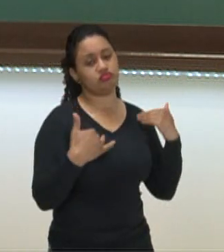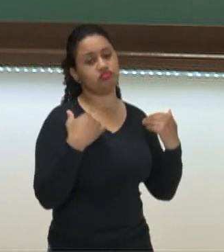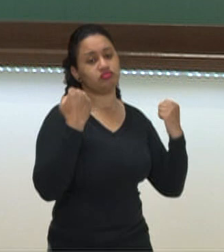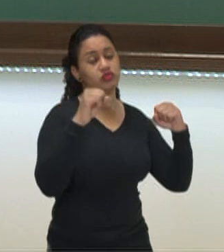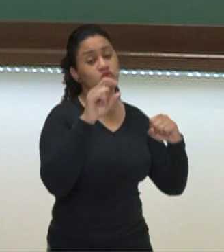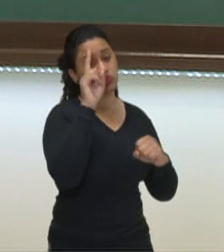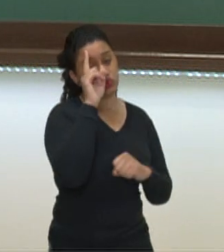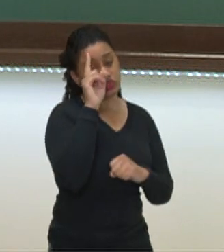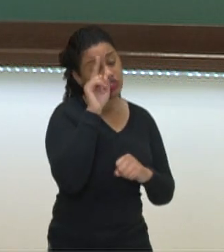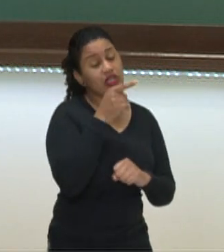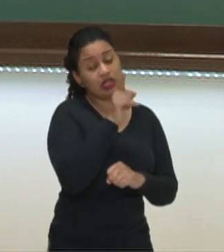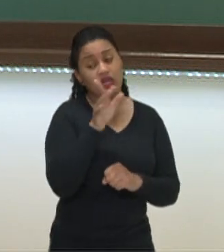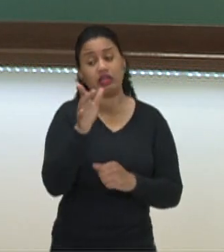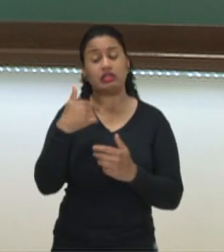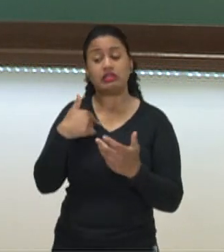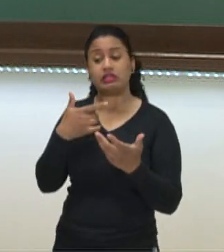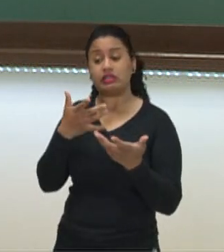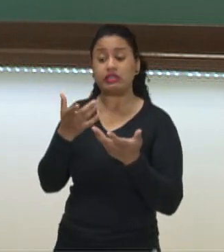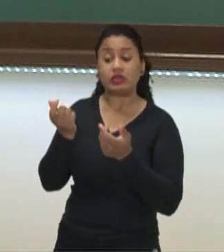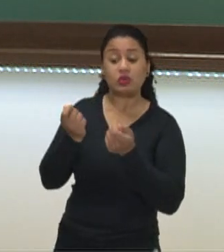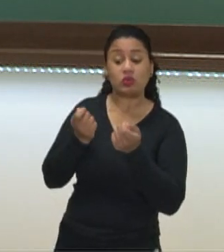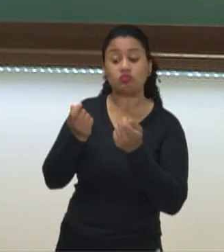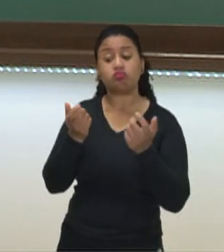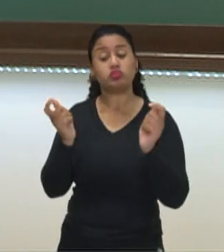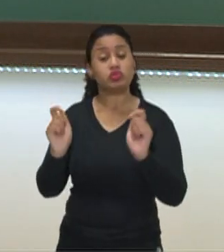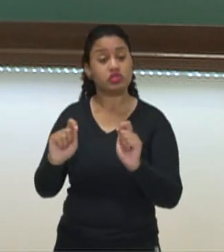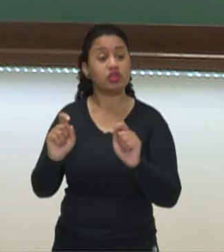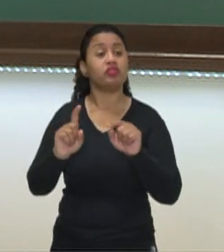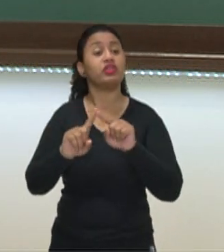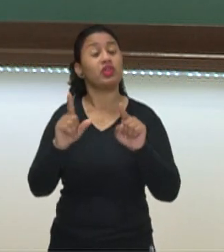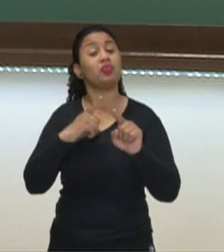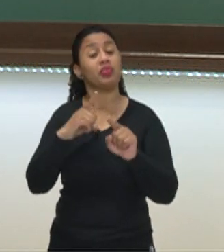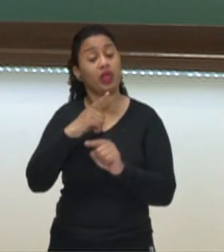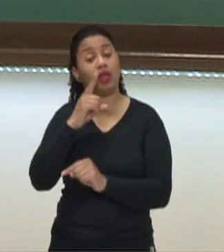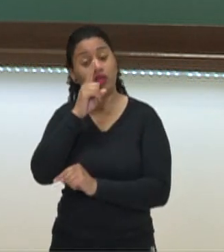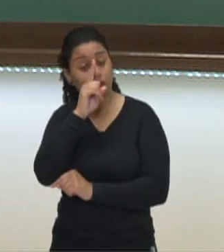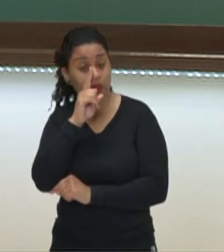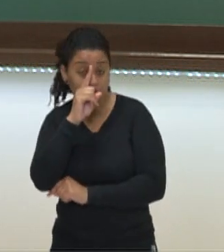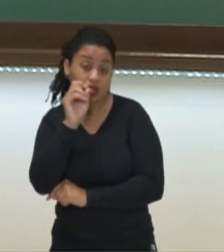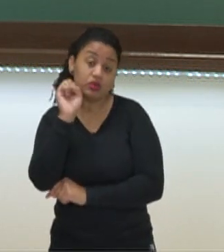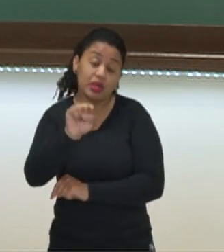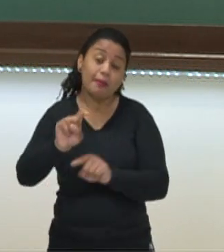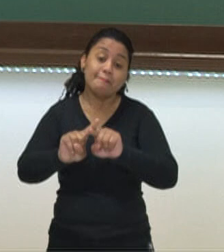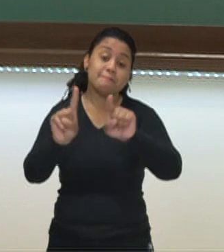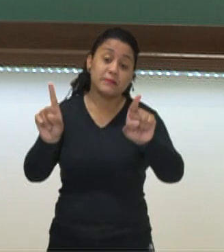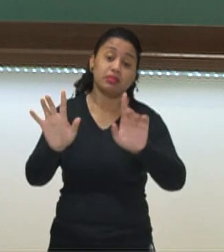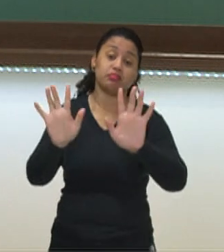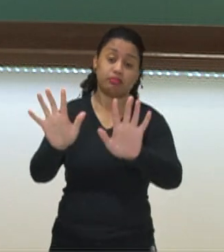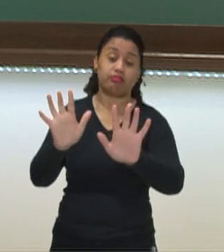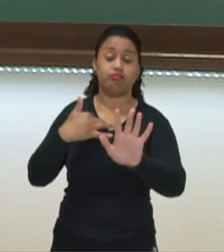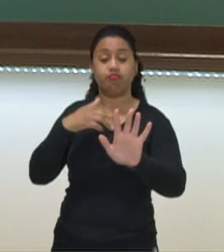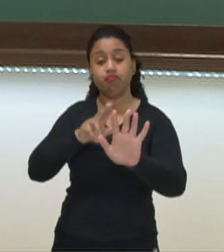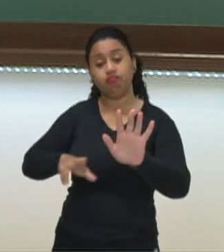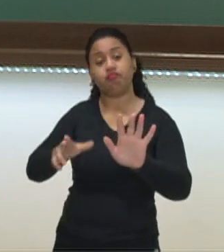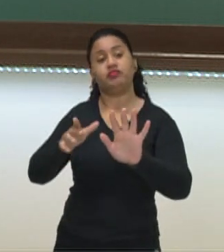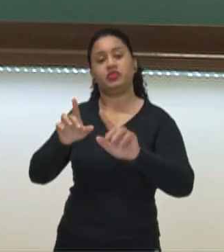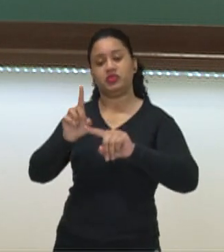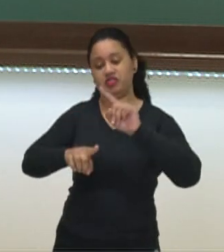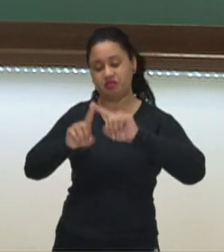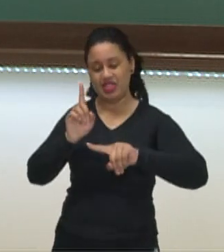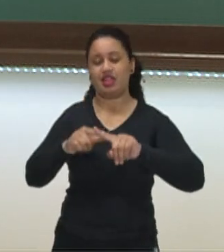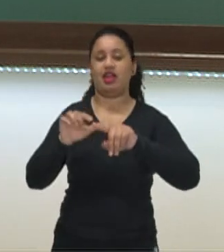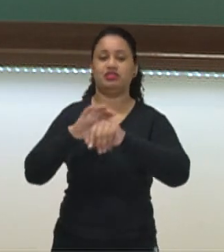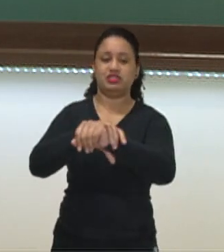dia, para um risco controlado. Então, ela oferece sim um certo risco, mas se eu utilizar os equipamentos